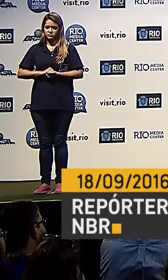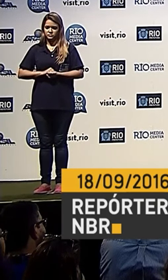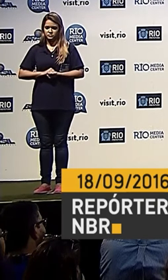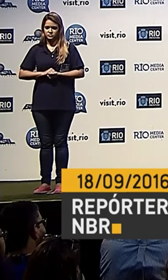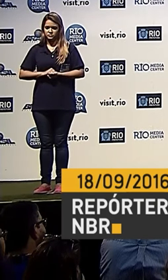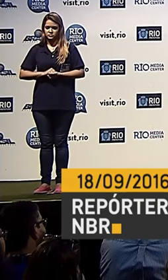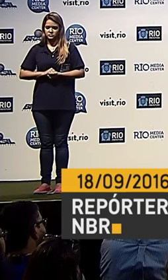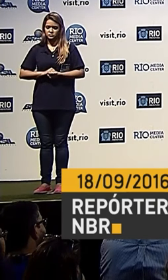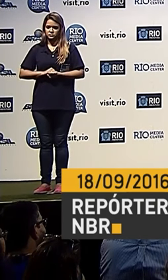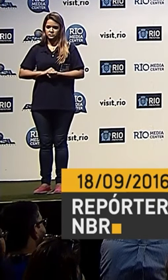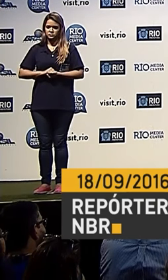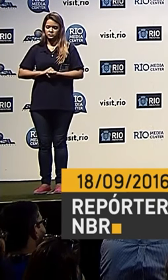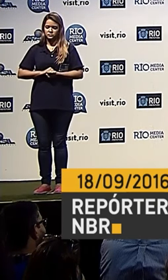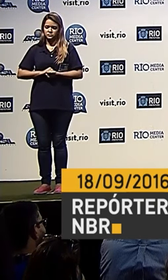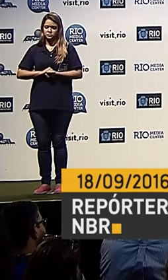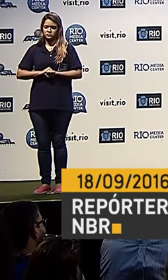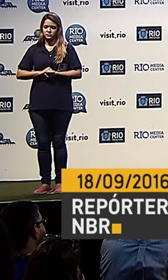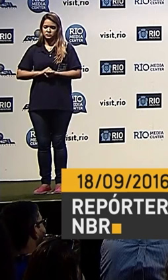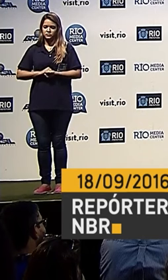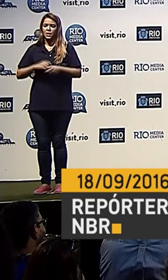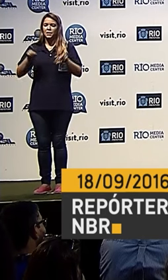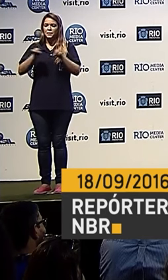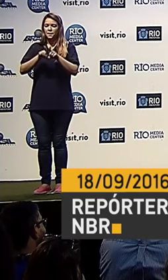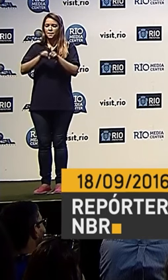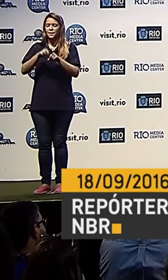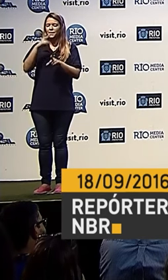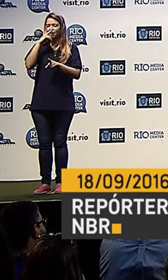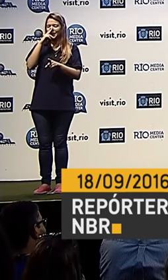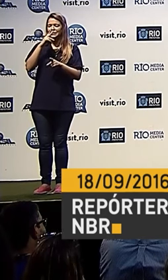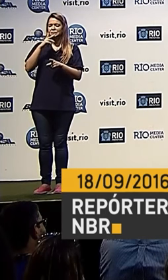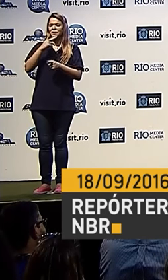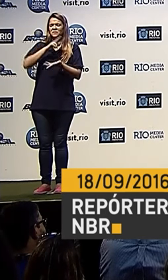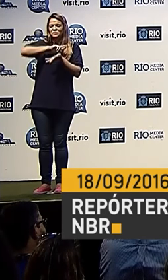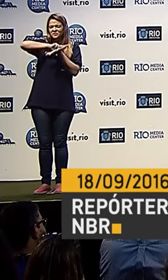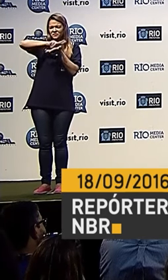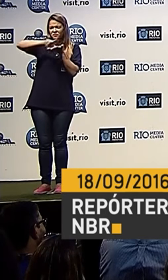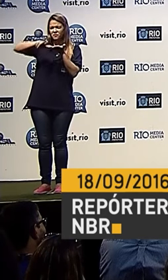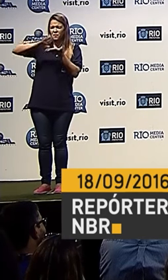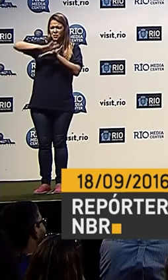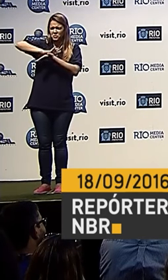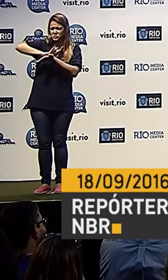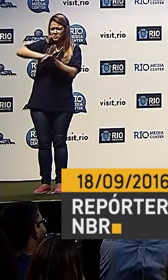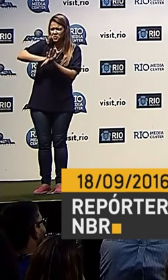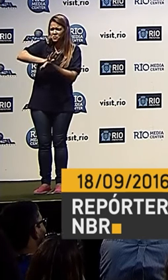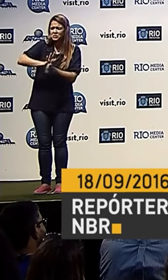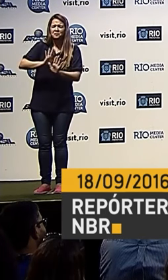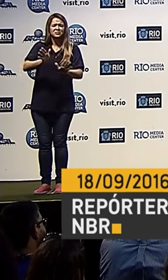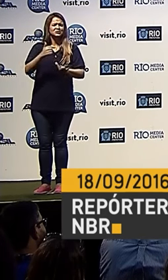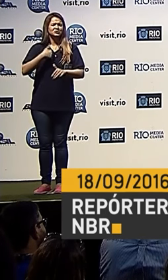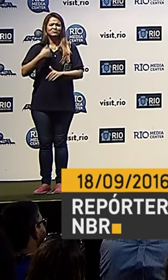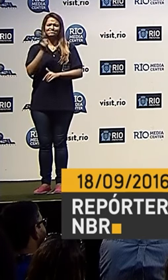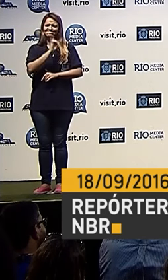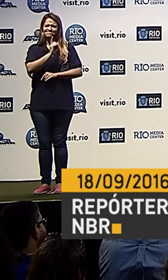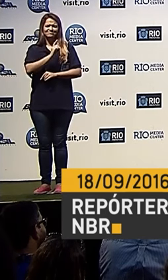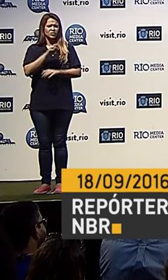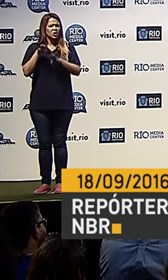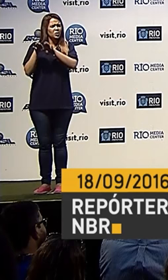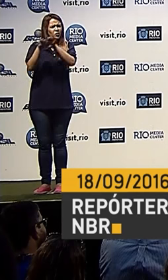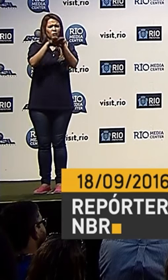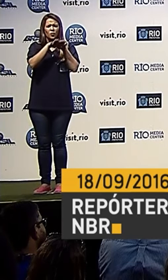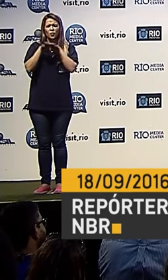estereótipos e preconceitos, sou como todos e